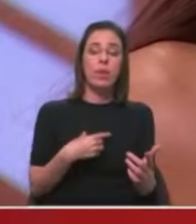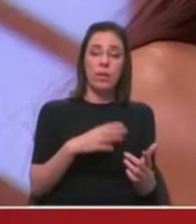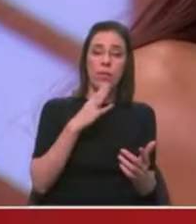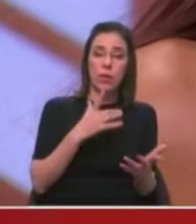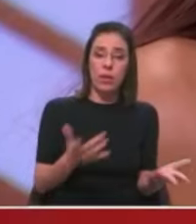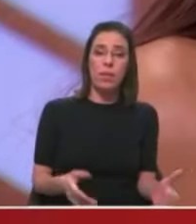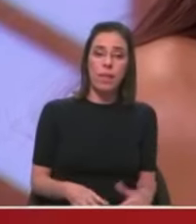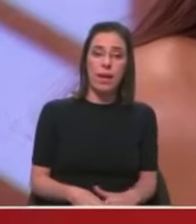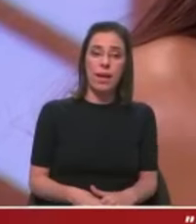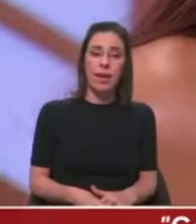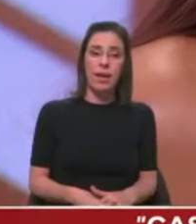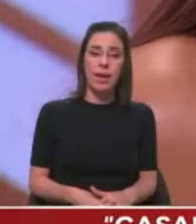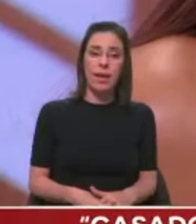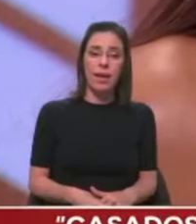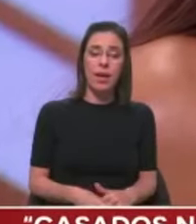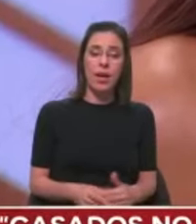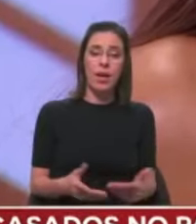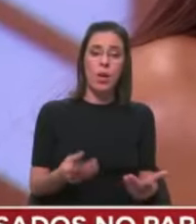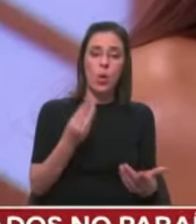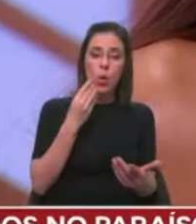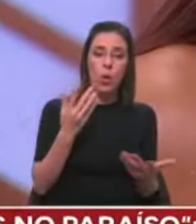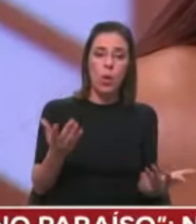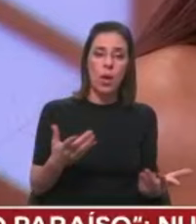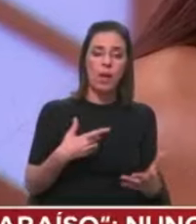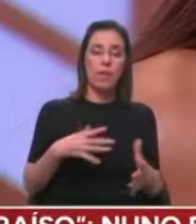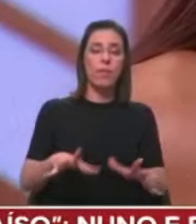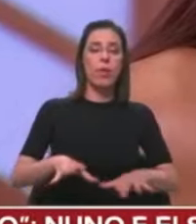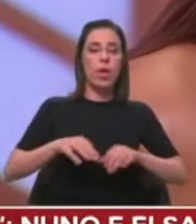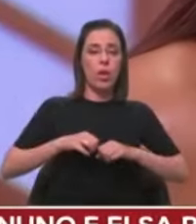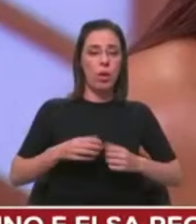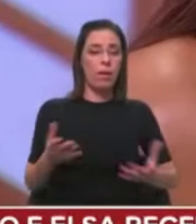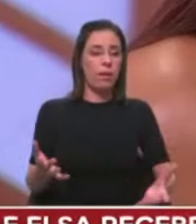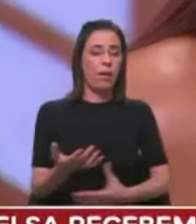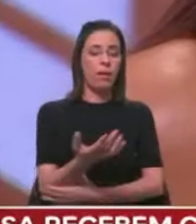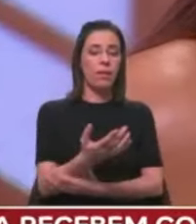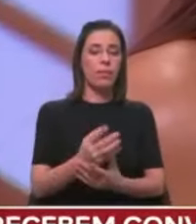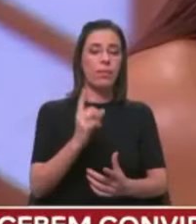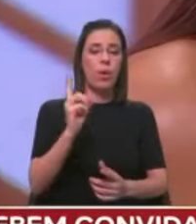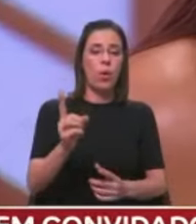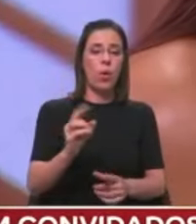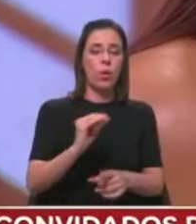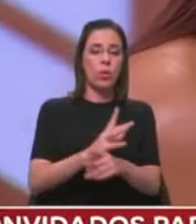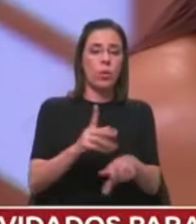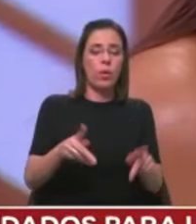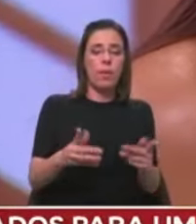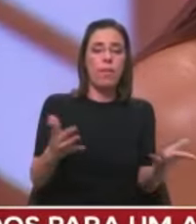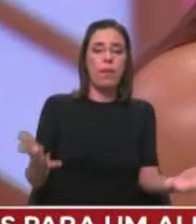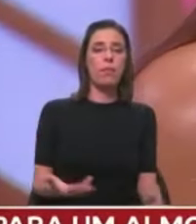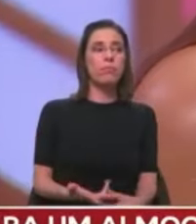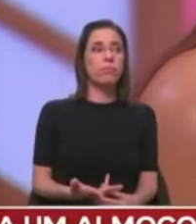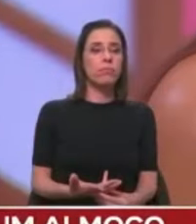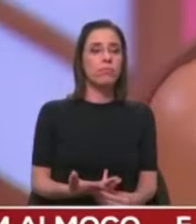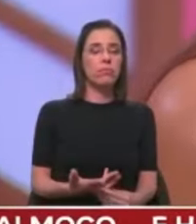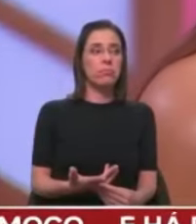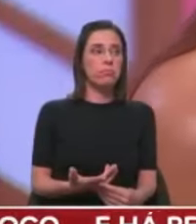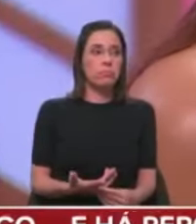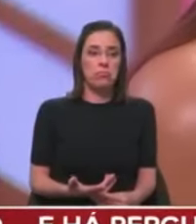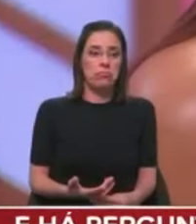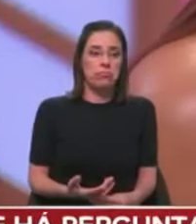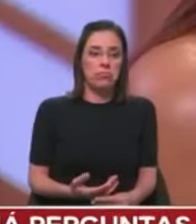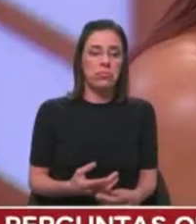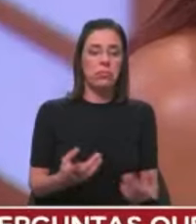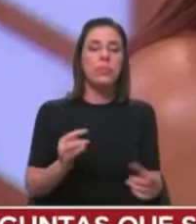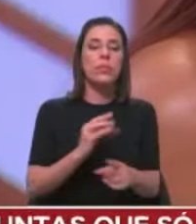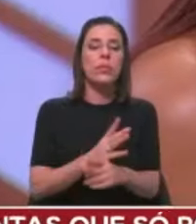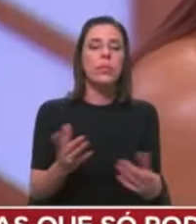mãe. Explico como. Vou adotar, vou recorrer a outros métodos secundários, que